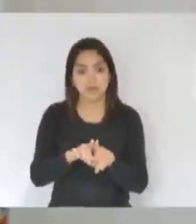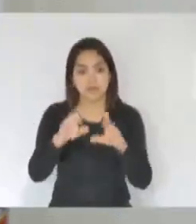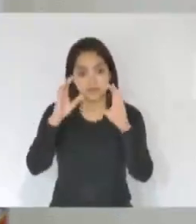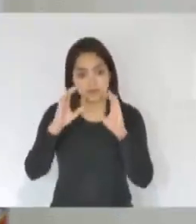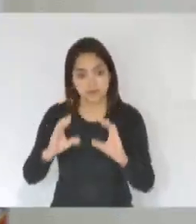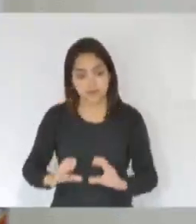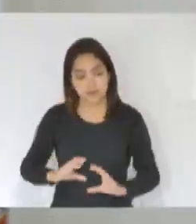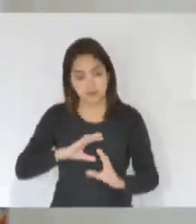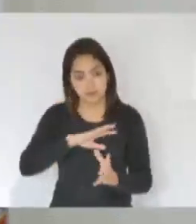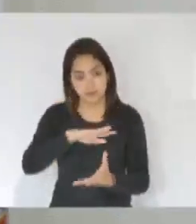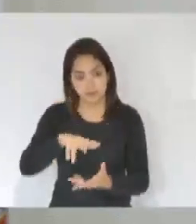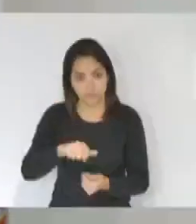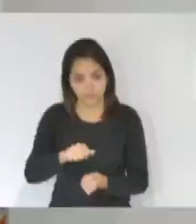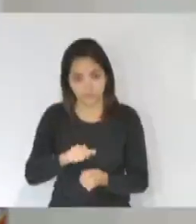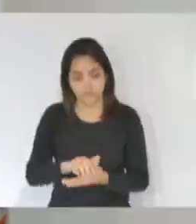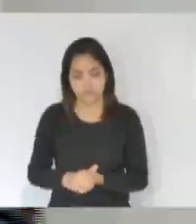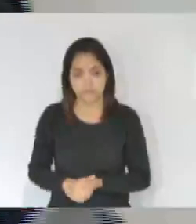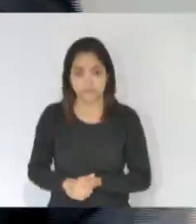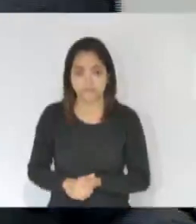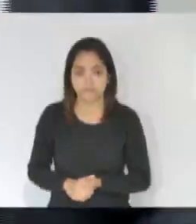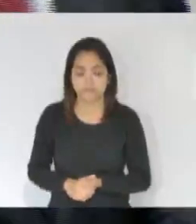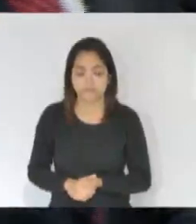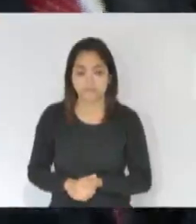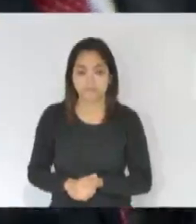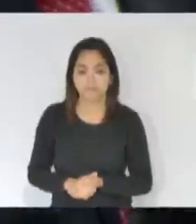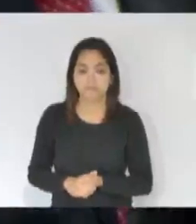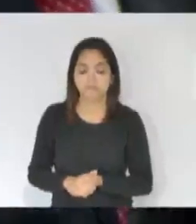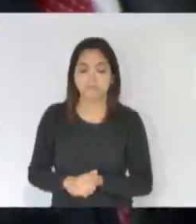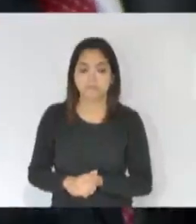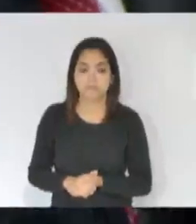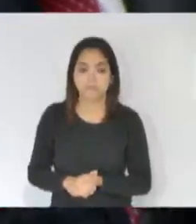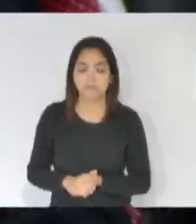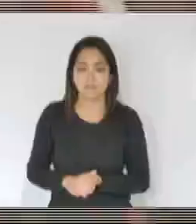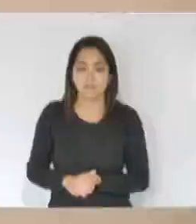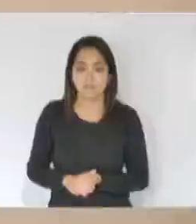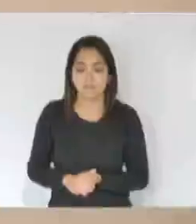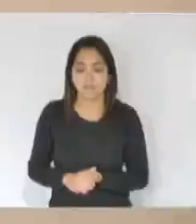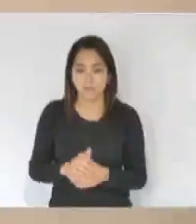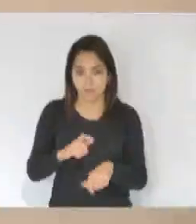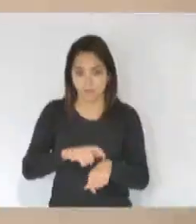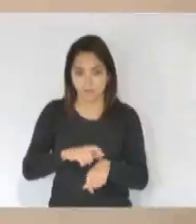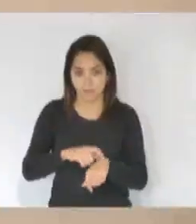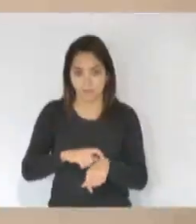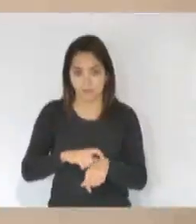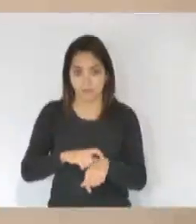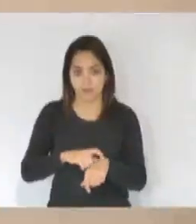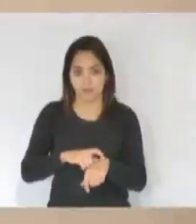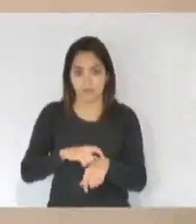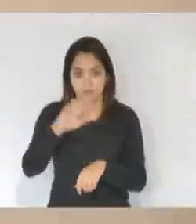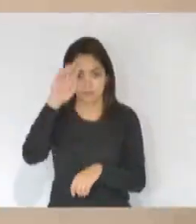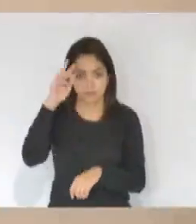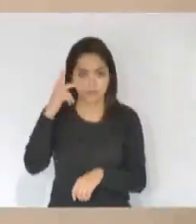mundo. Muito obrigado. Fará o cumprimento de horário, deputado Dr. Vicente Caro Preço.